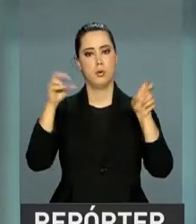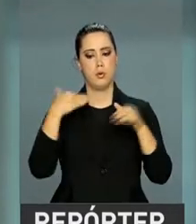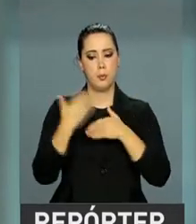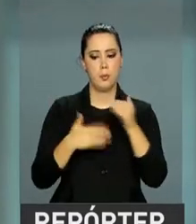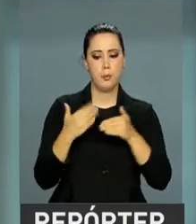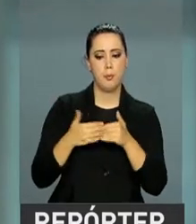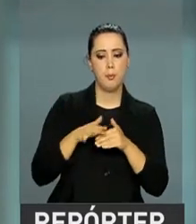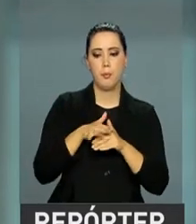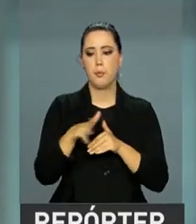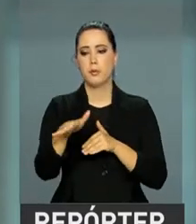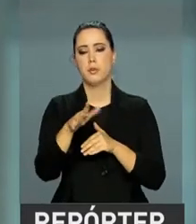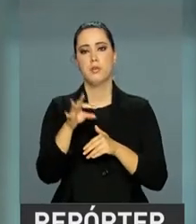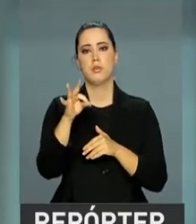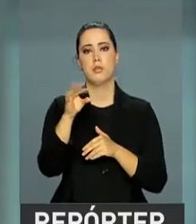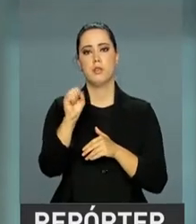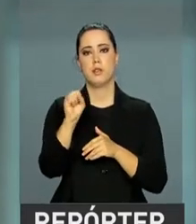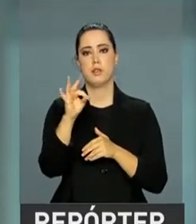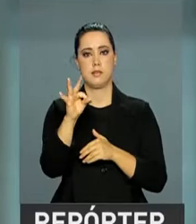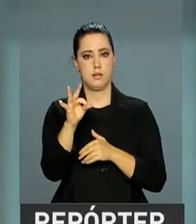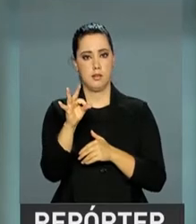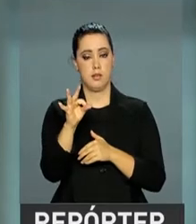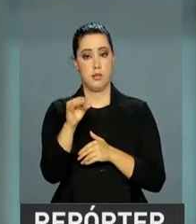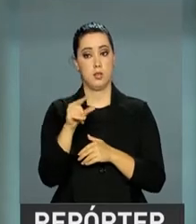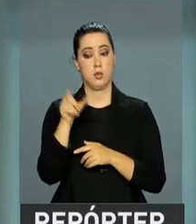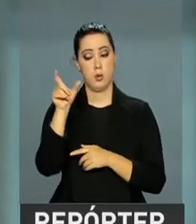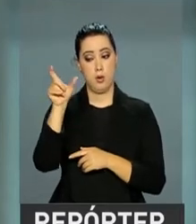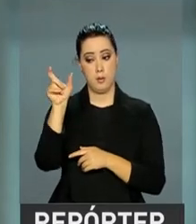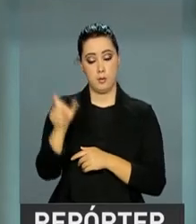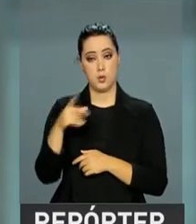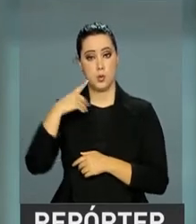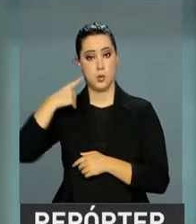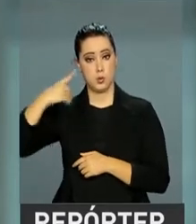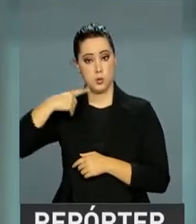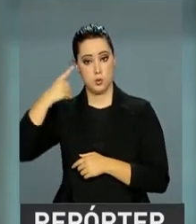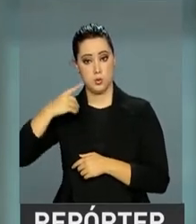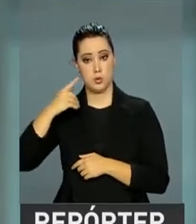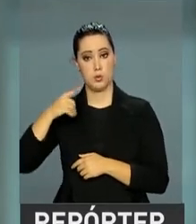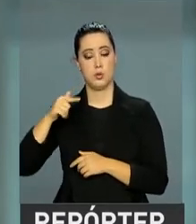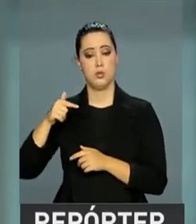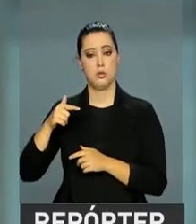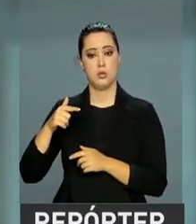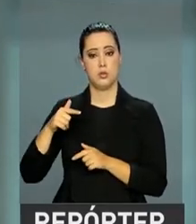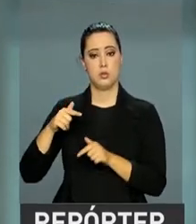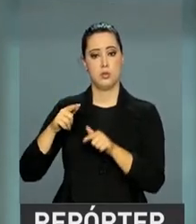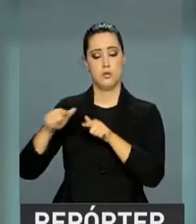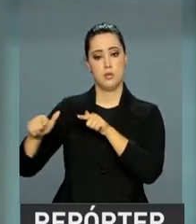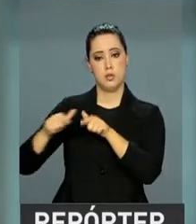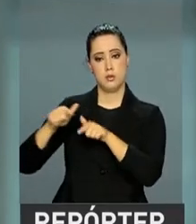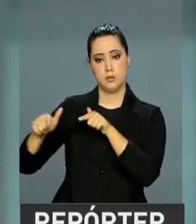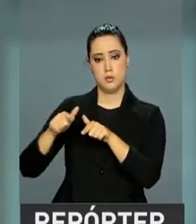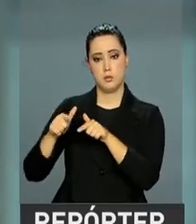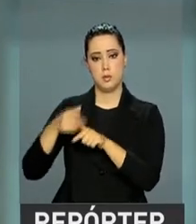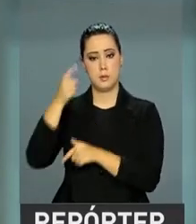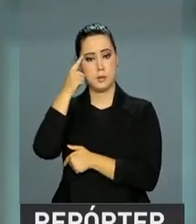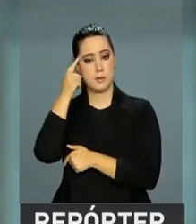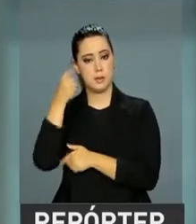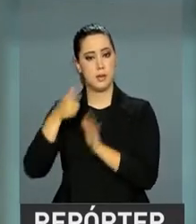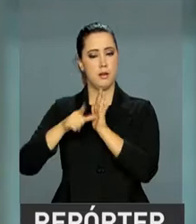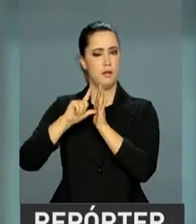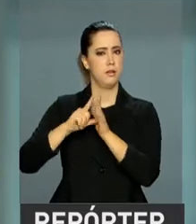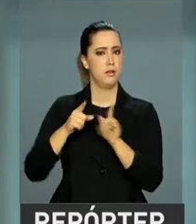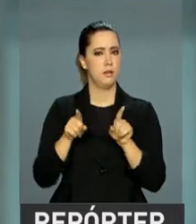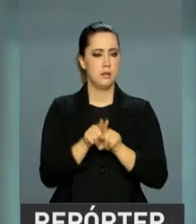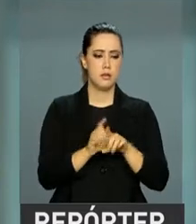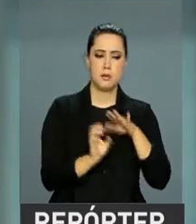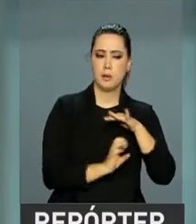chais para o tst o advogado de empregado vai pensar muito antes de entrar com a ação e o do